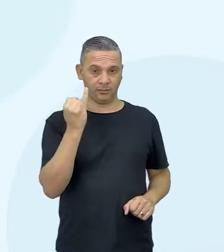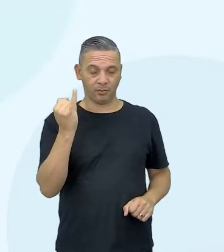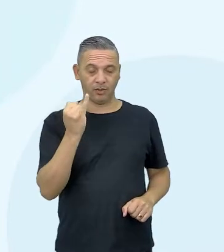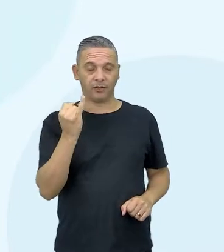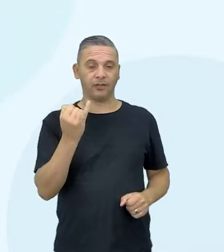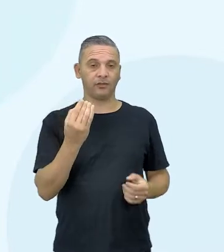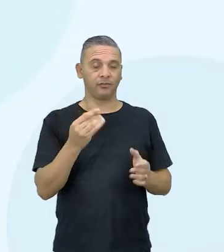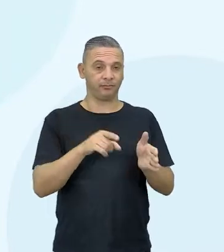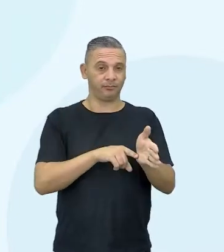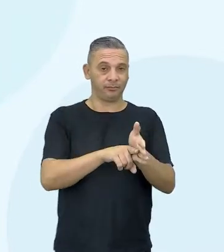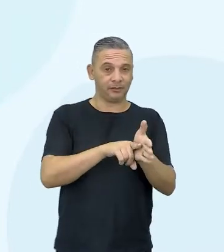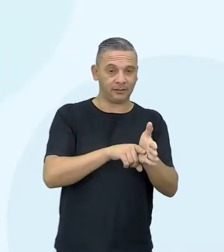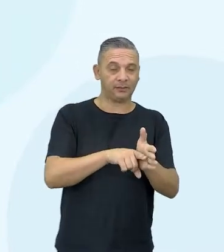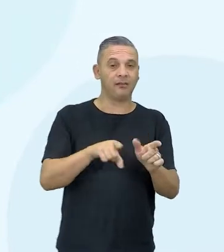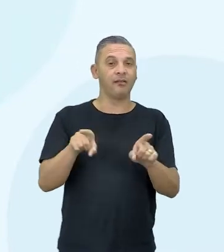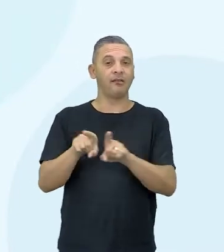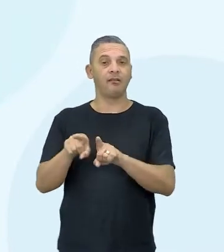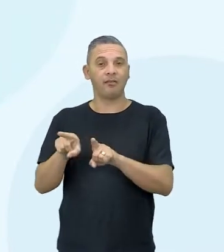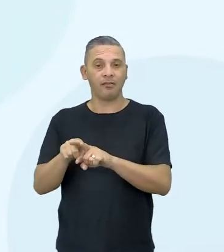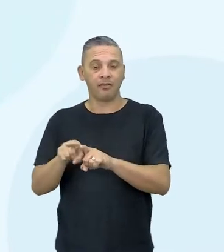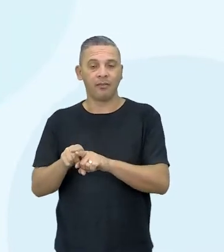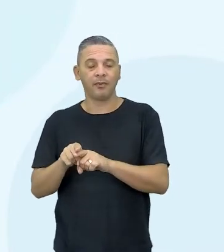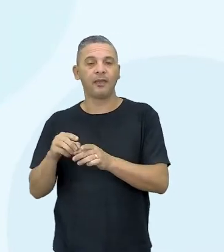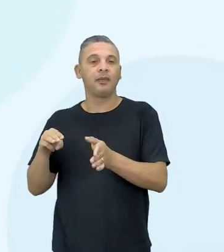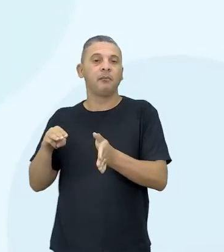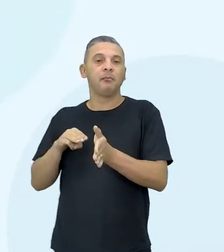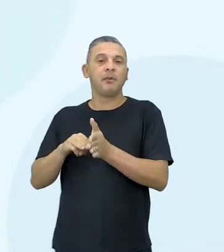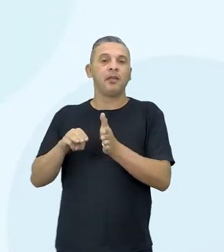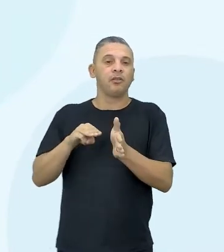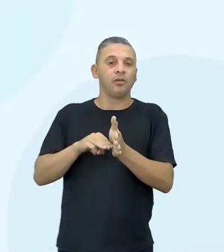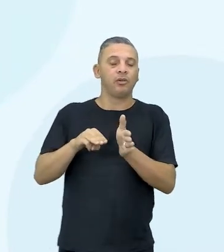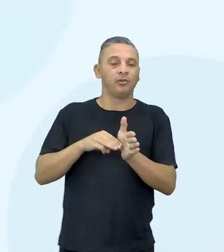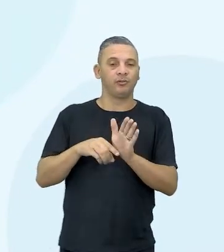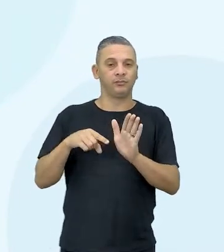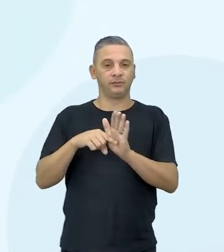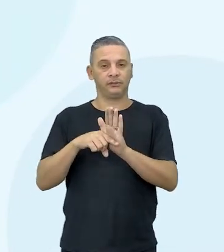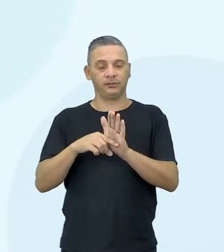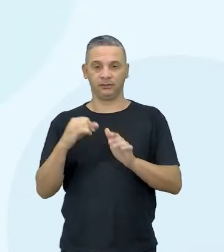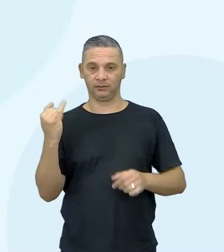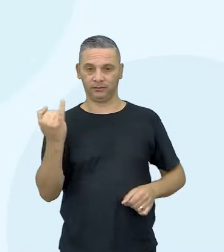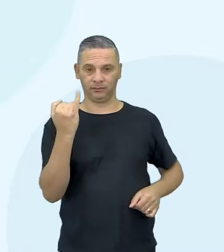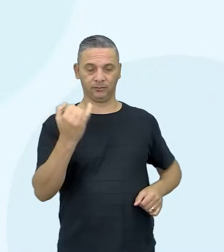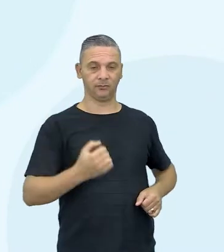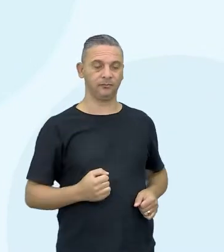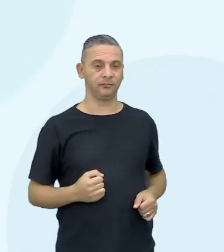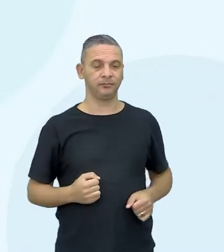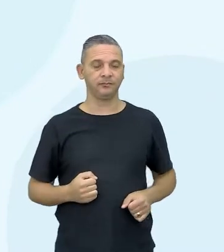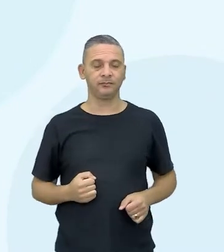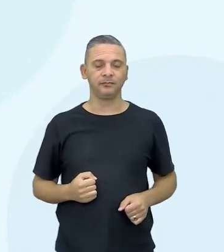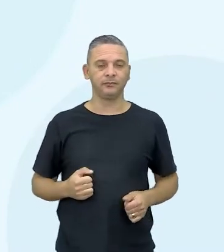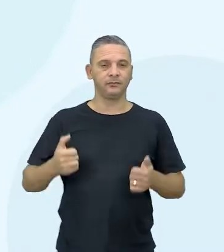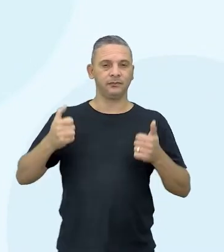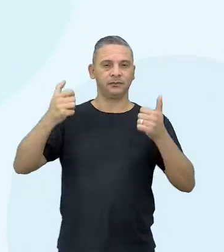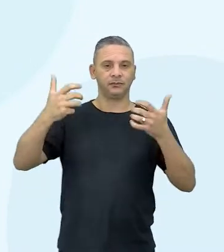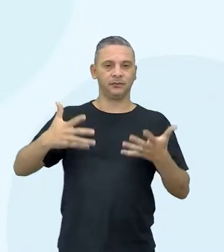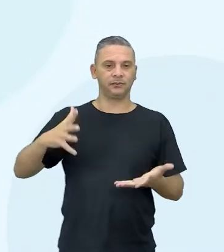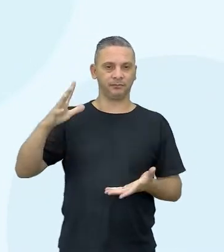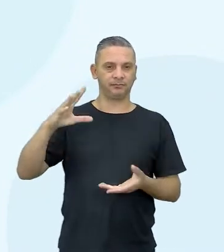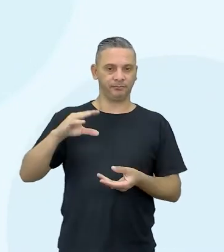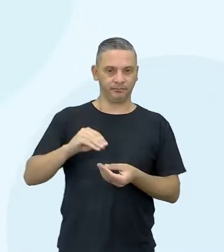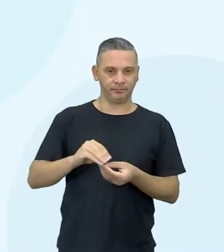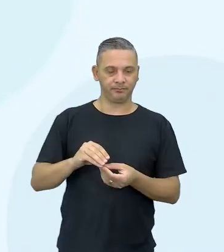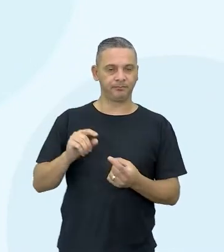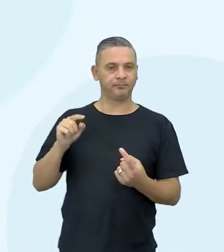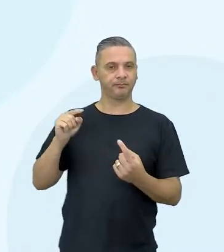de pesquisa são a teoria e a metodologia de pesquisa. Portanto, vamos falar brevemente a respeito